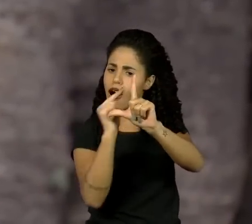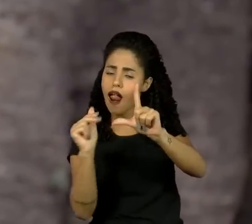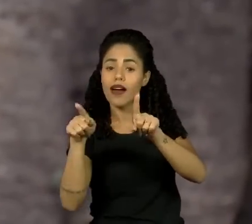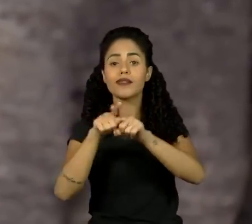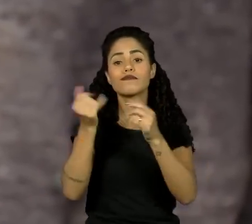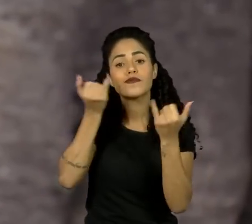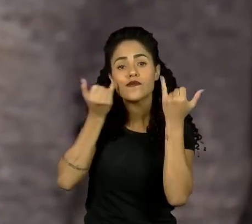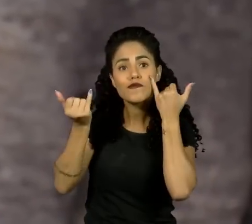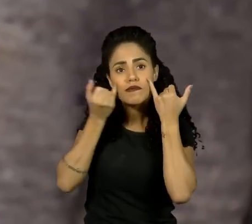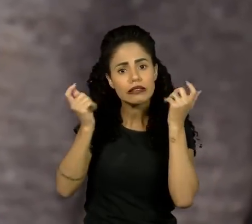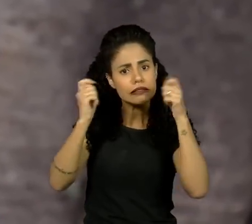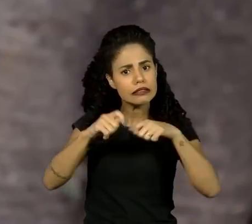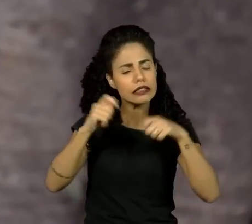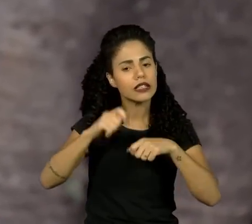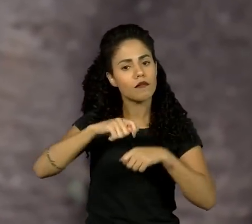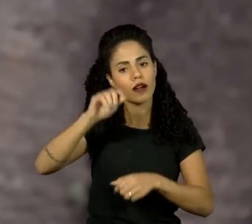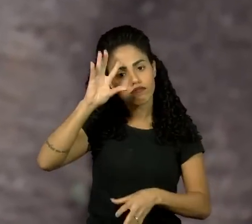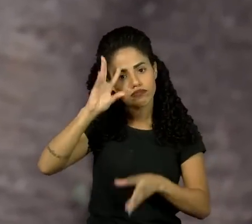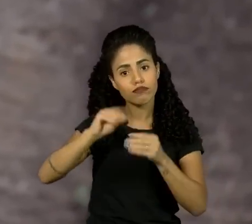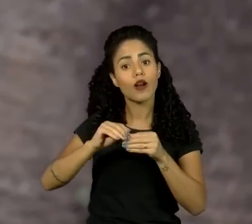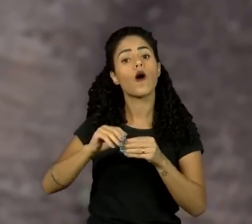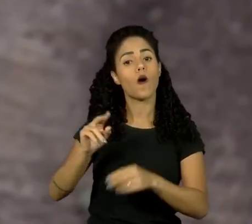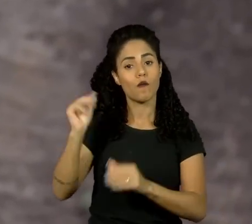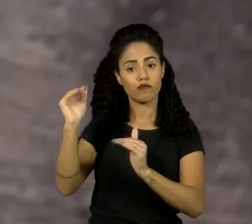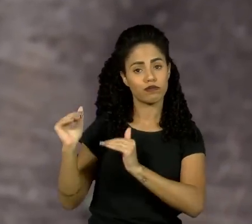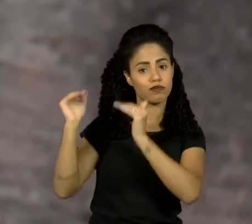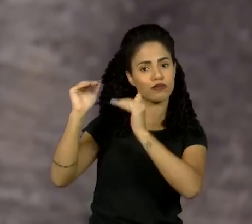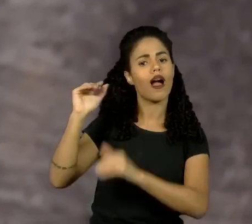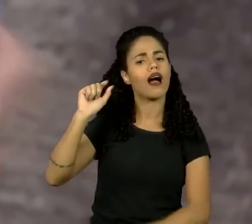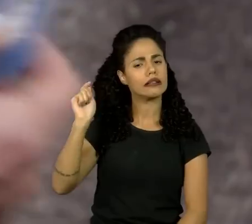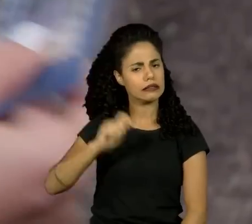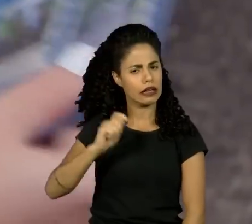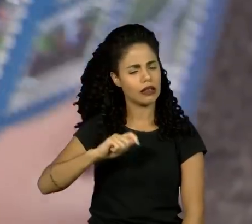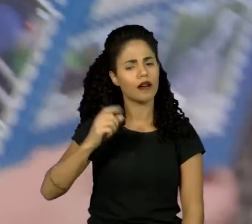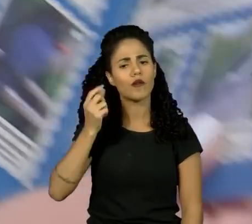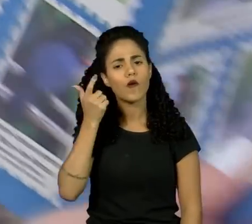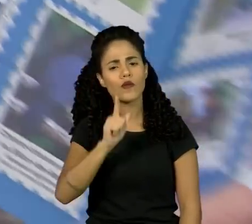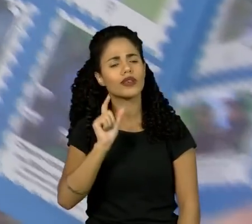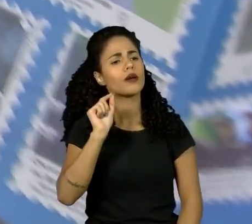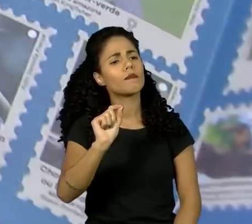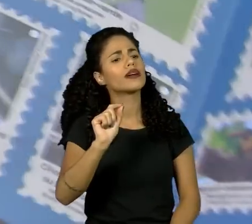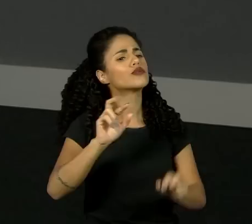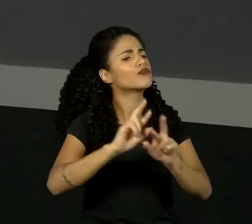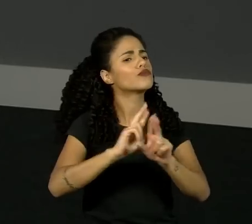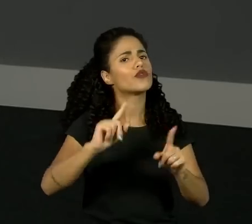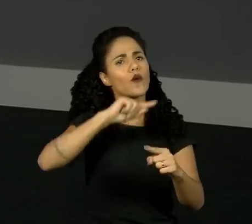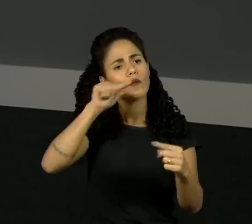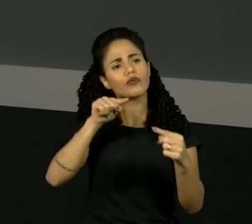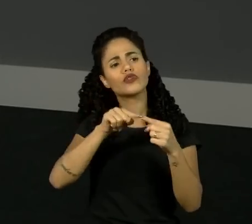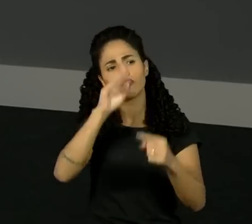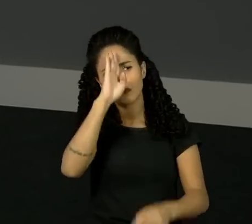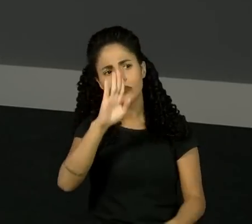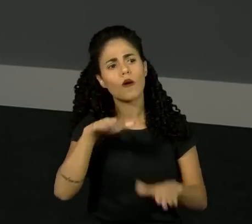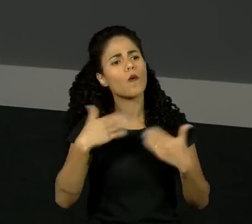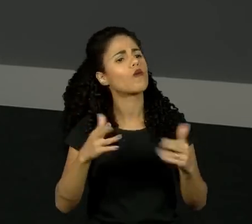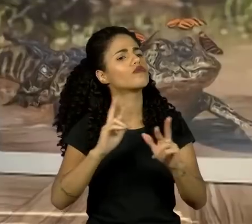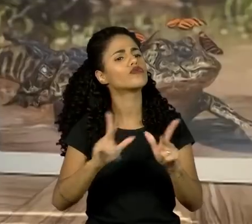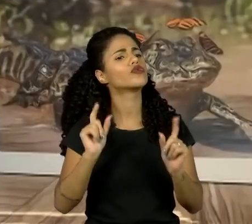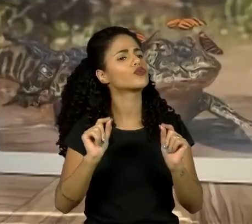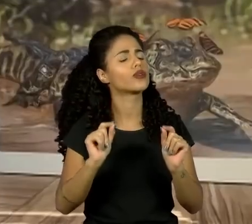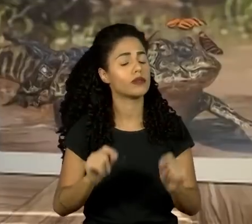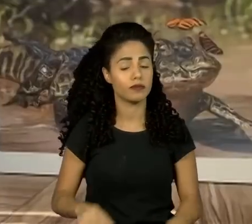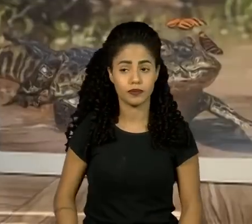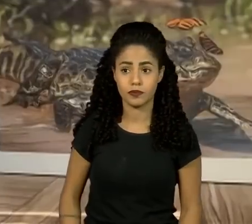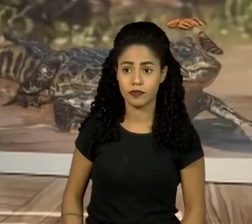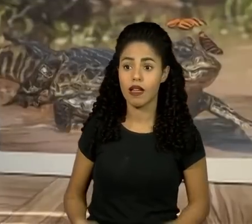ser utilizadas também por adultos. O que vocês acreditam que é o principal diferencial dessa coleção, né, desse kit? Eu